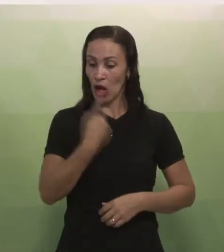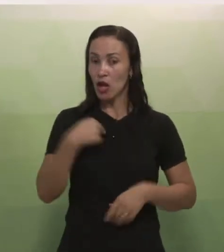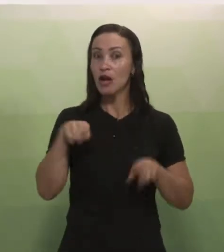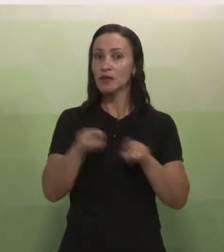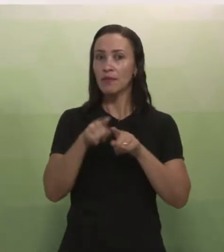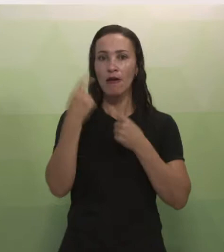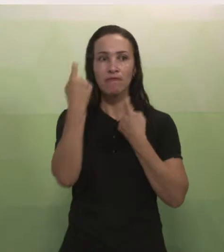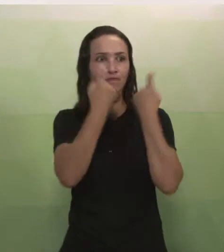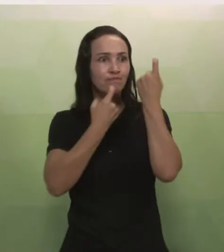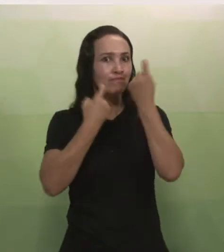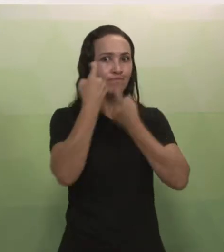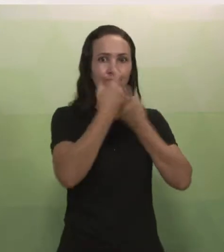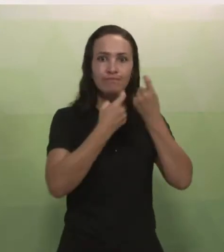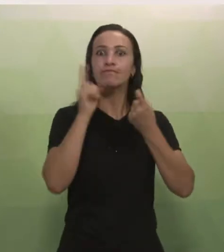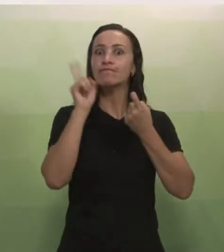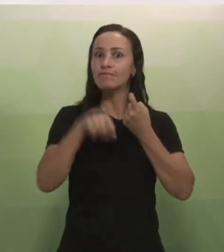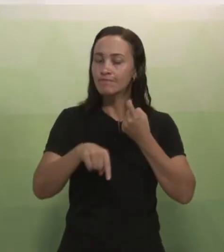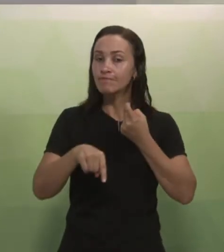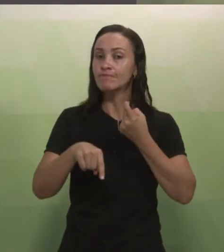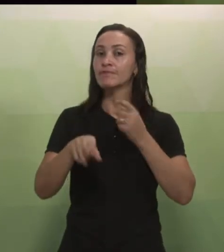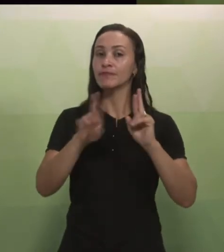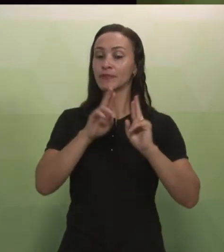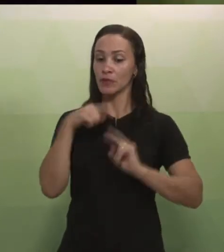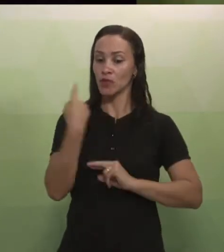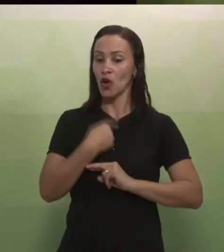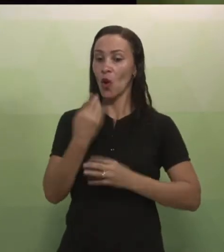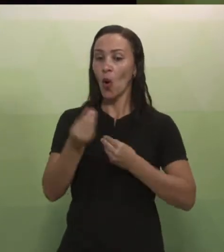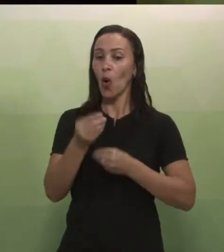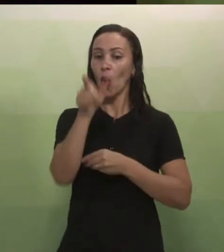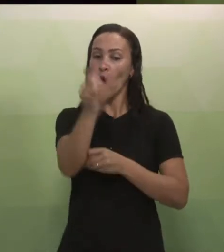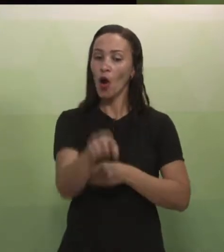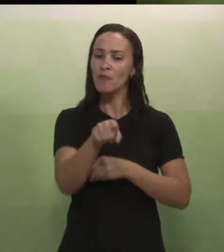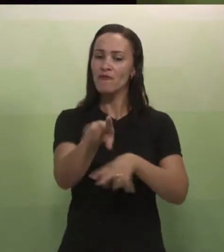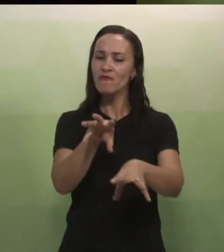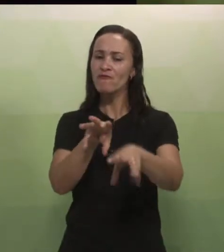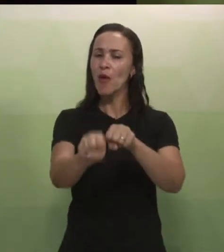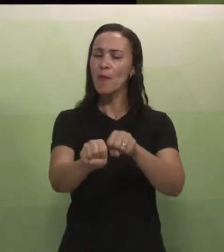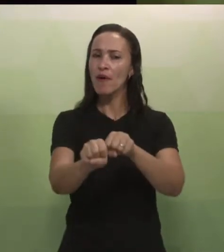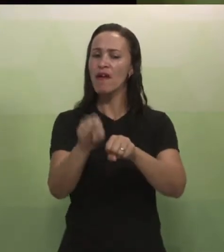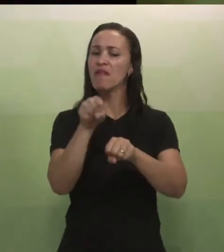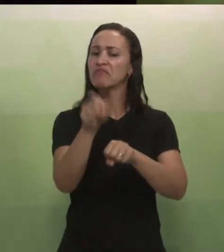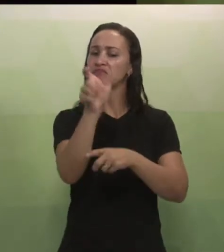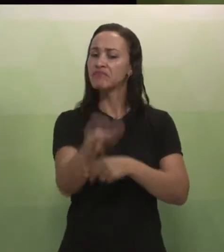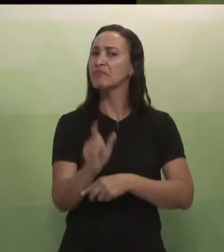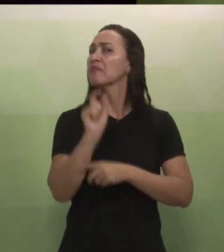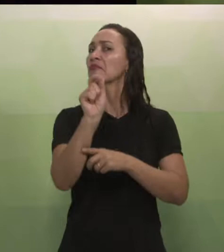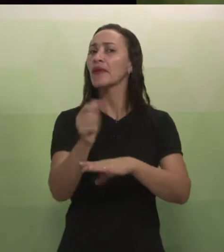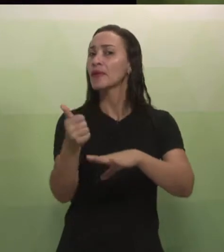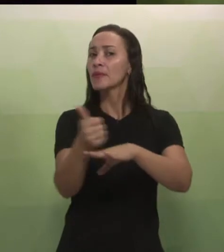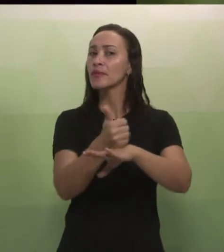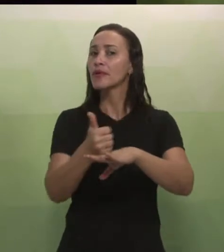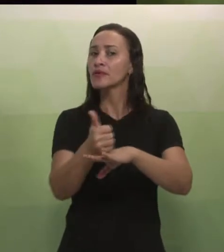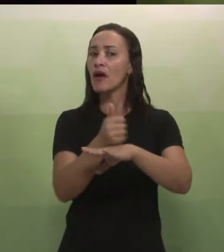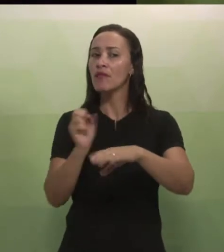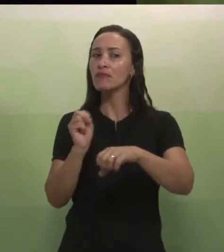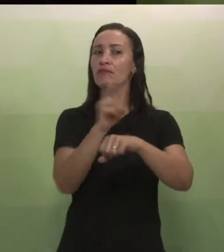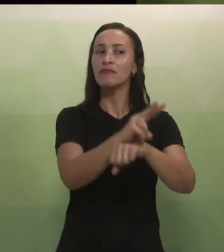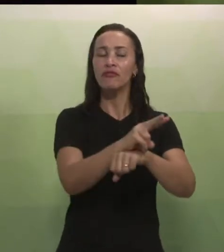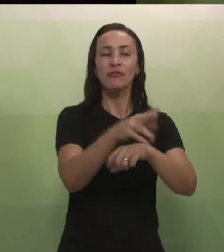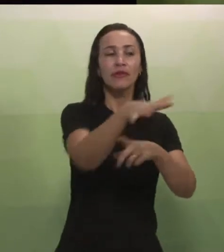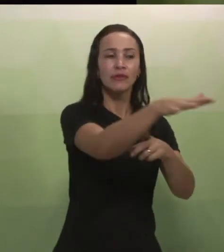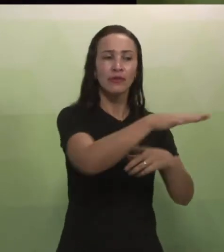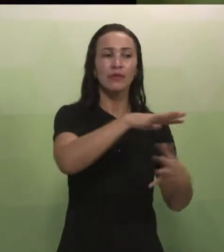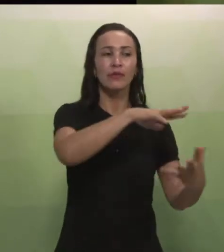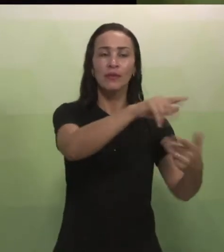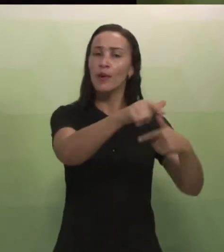obrigação preocupar com o sujeito que vai sair. Quem é esse profissional que vai adentrar no mundo